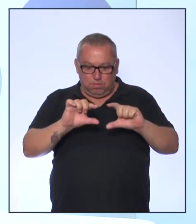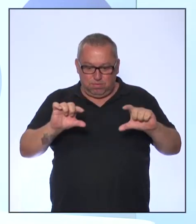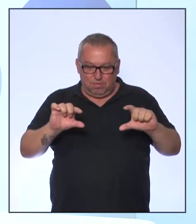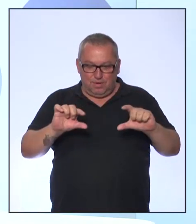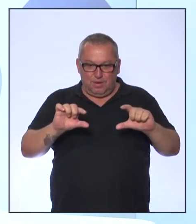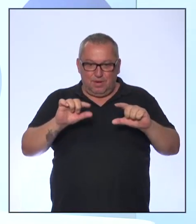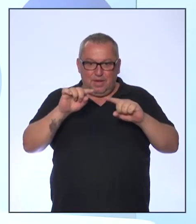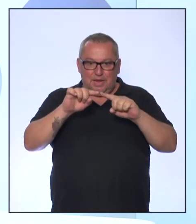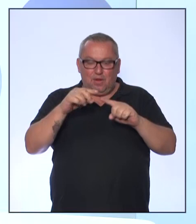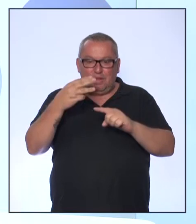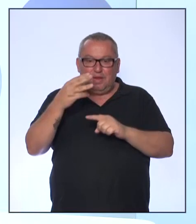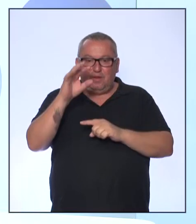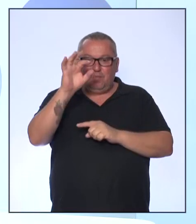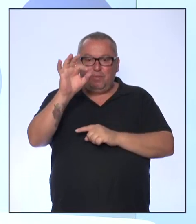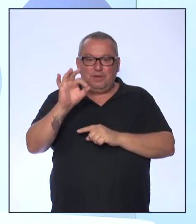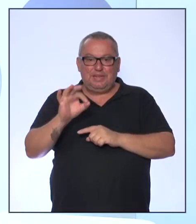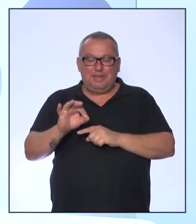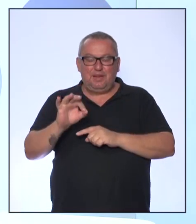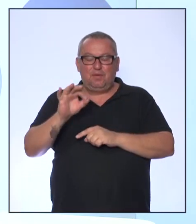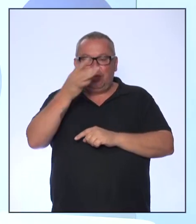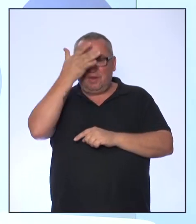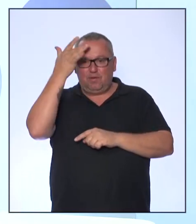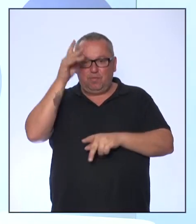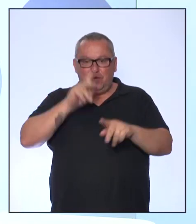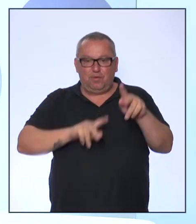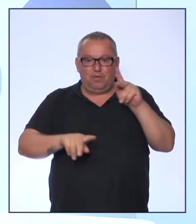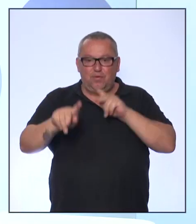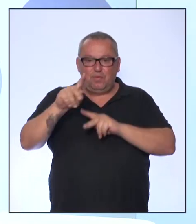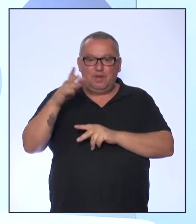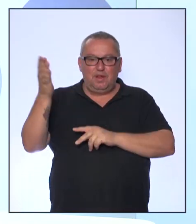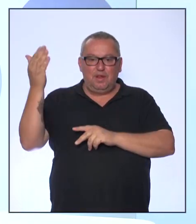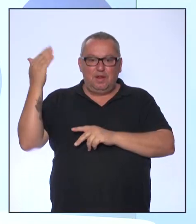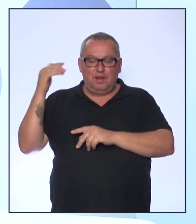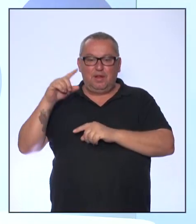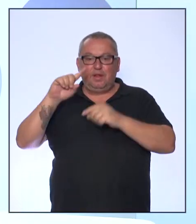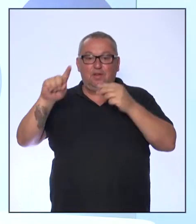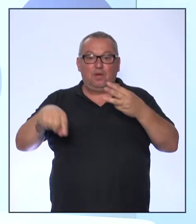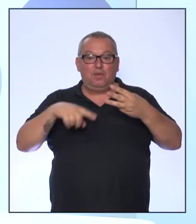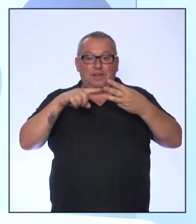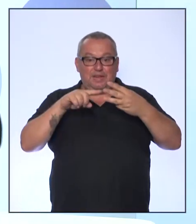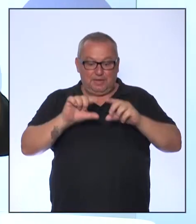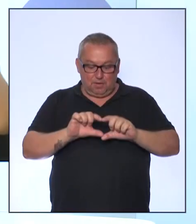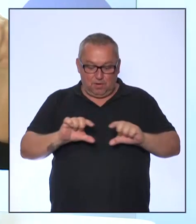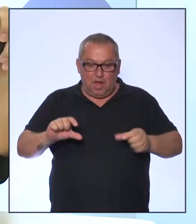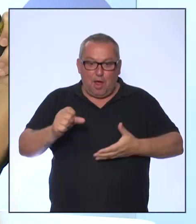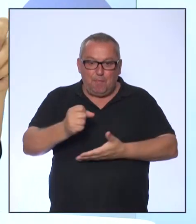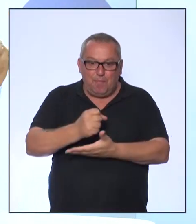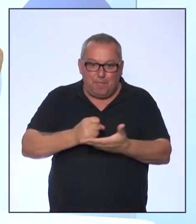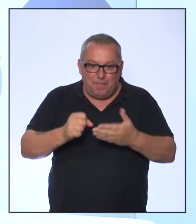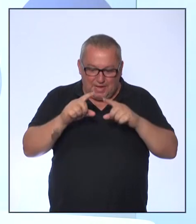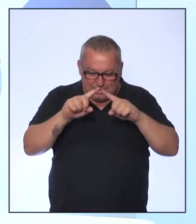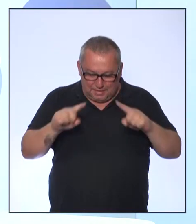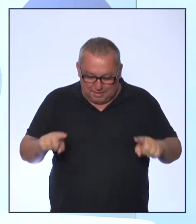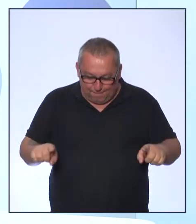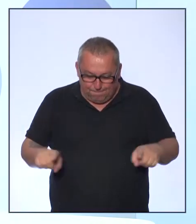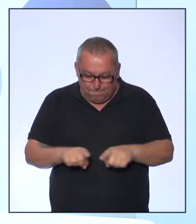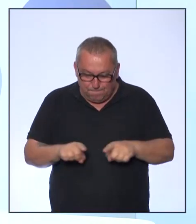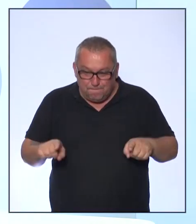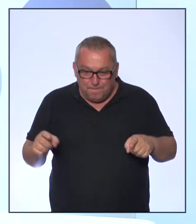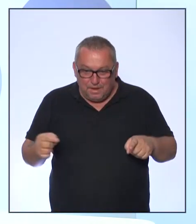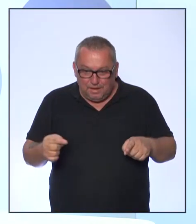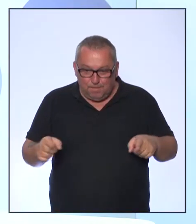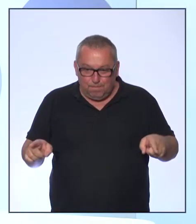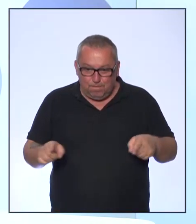3% da população da época. Sim. Enquanto no terceiro Estado, que seria lá a base desse triângulo, né?